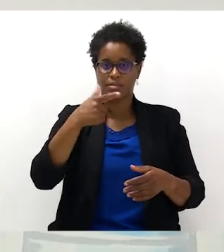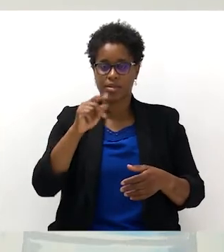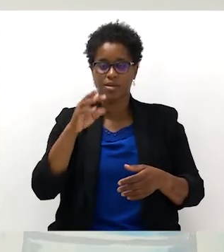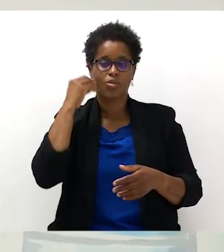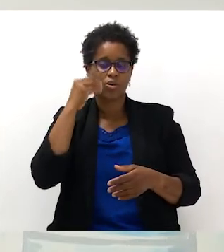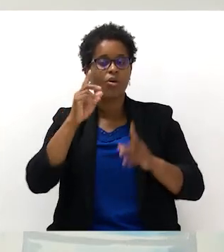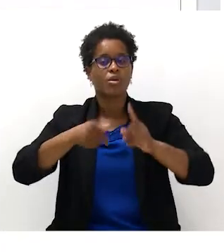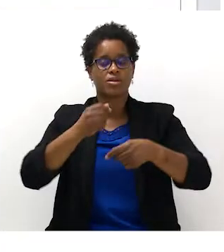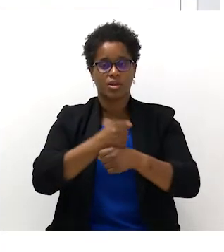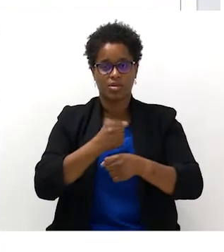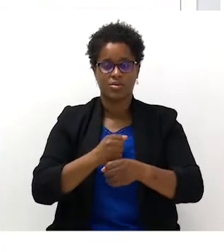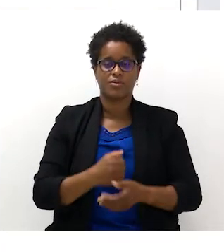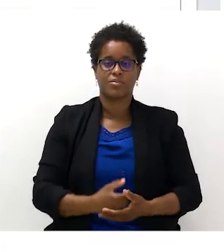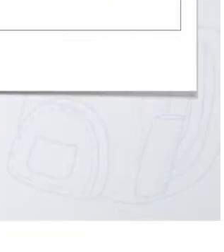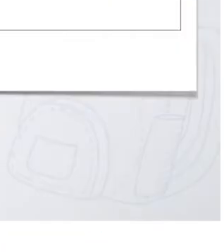vamos ao trabalho.